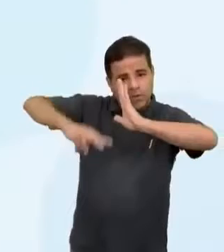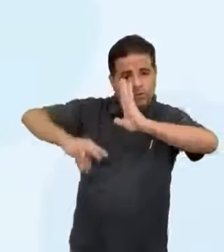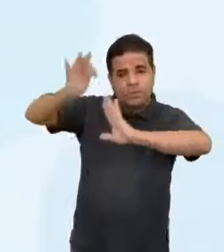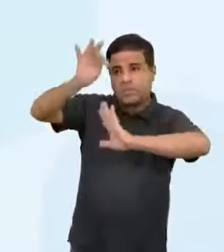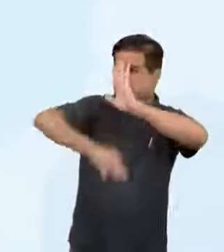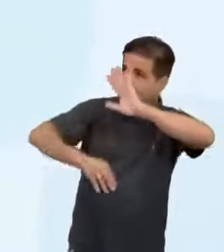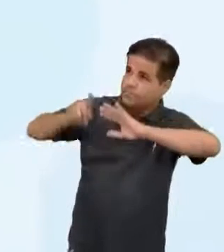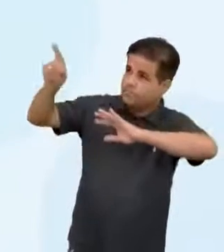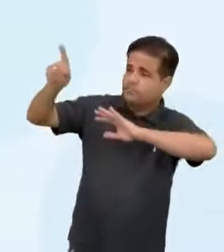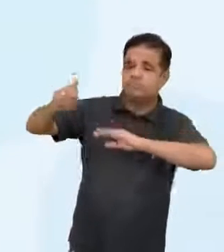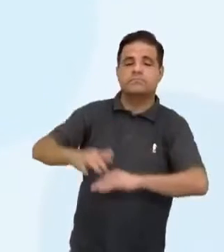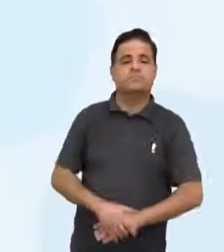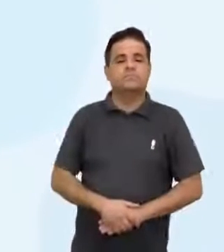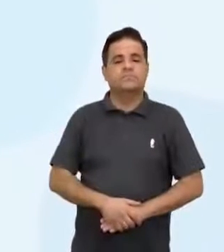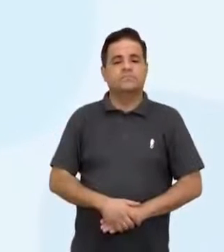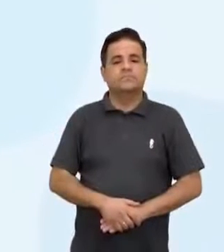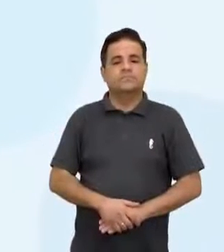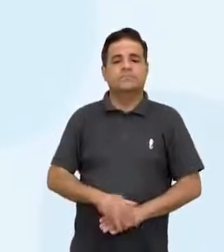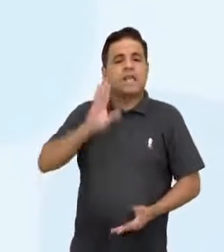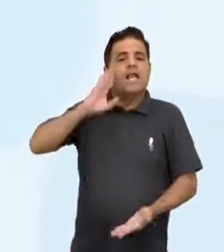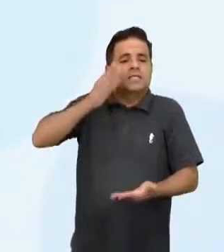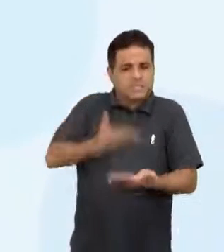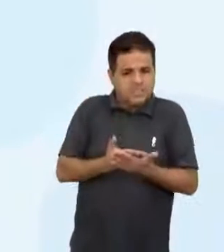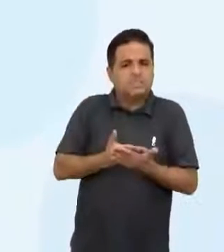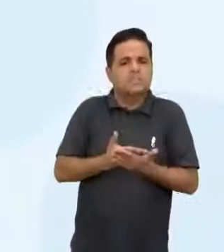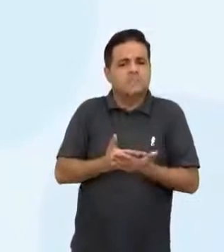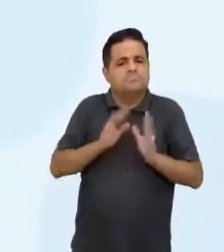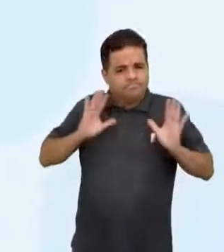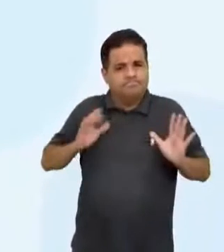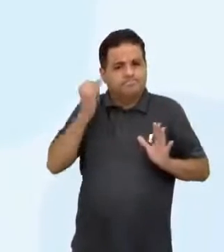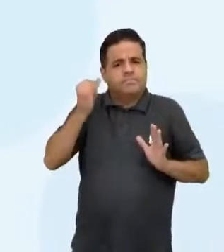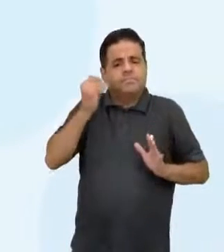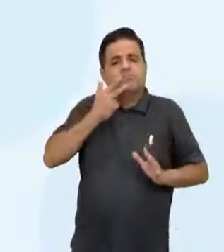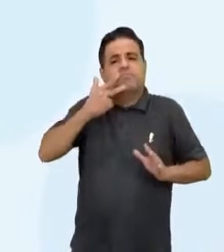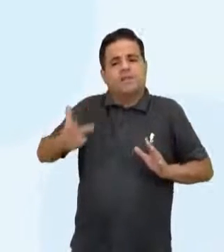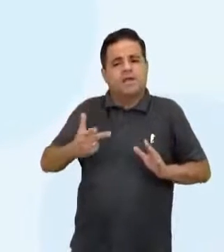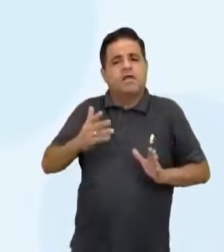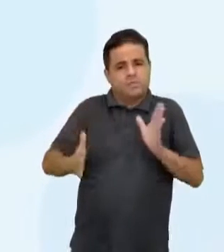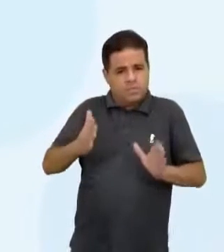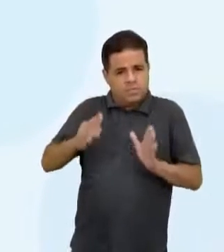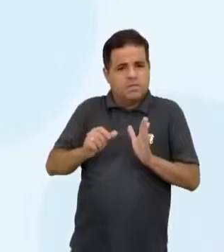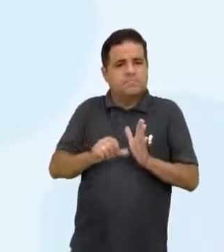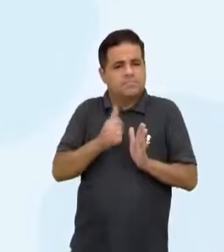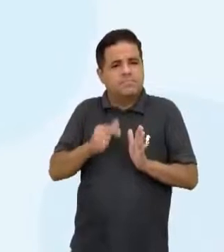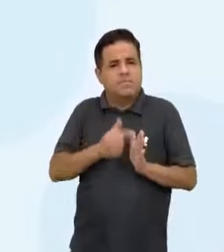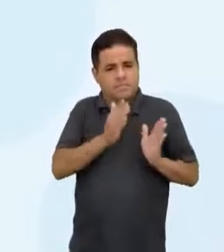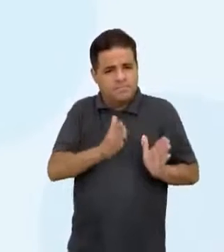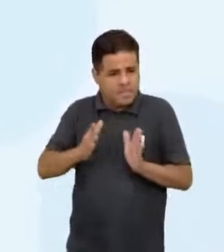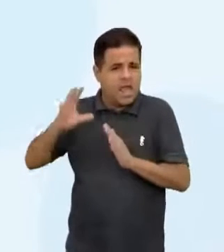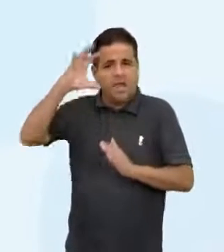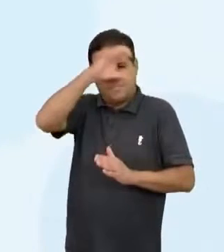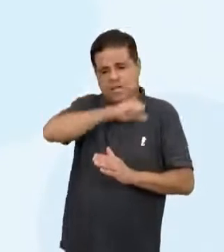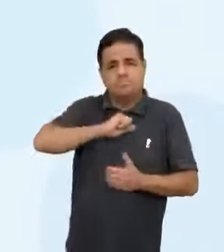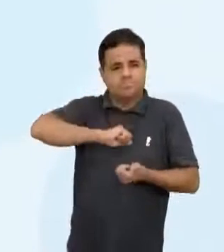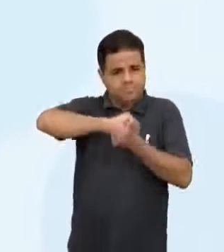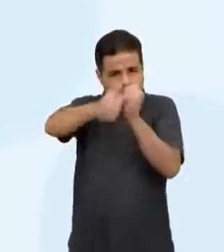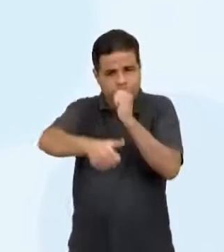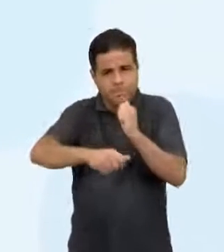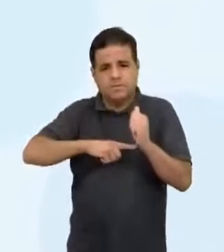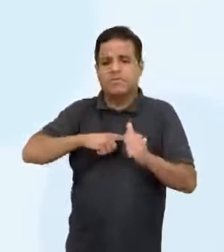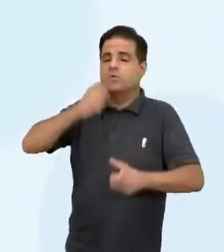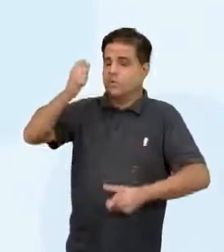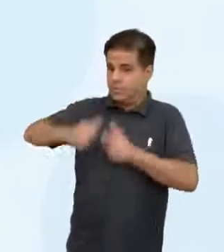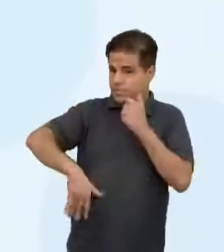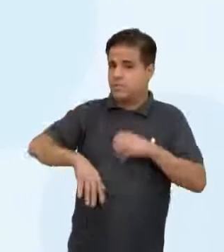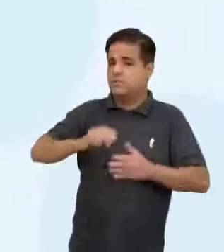tela. No entanto, acredita-se importante ressaltar que durante as primeiras etapas do aprendizado esportivo,